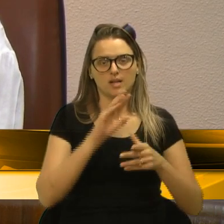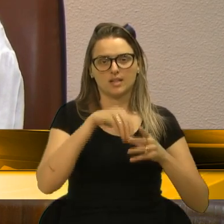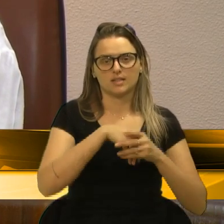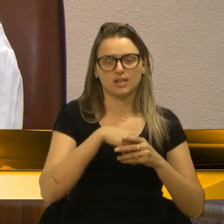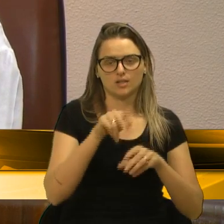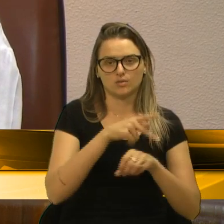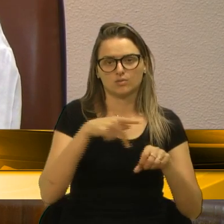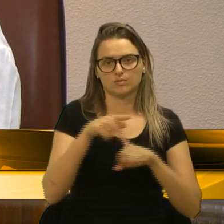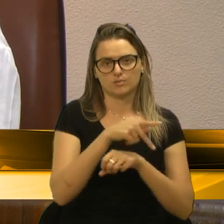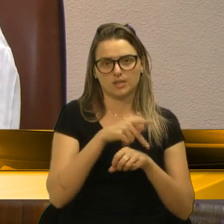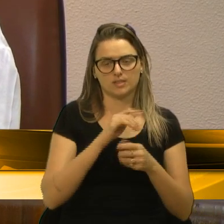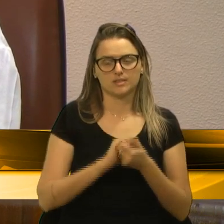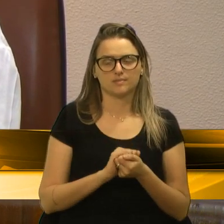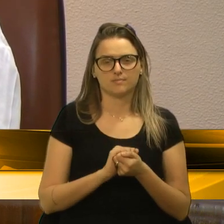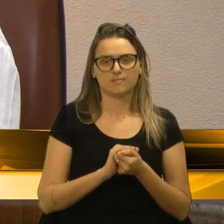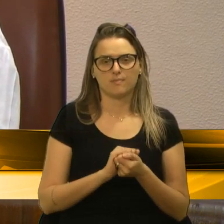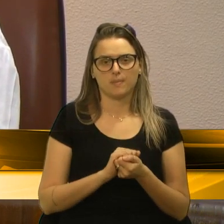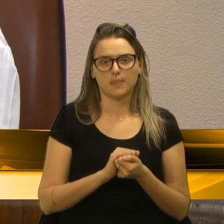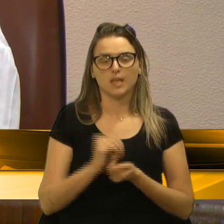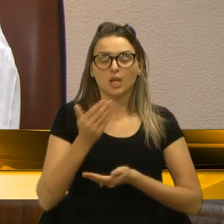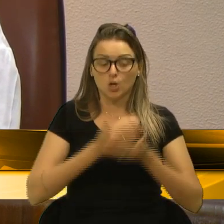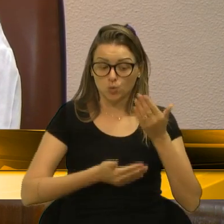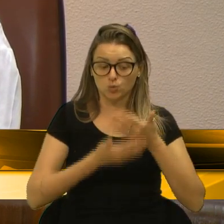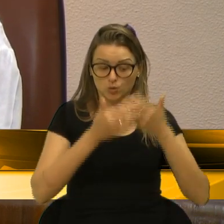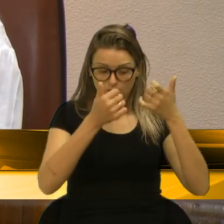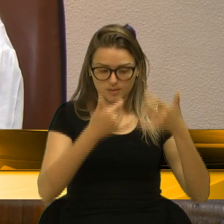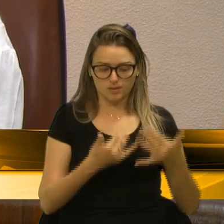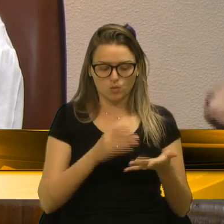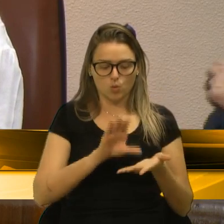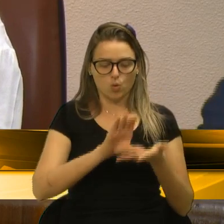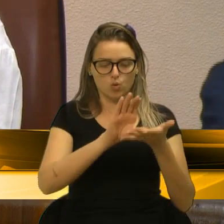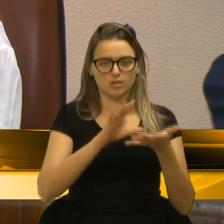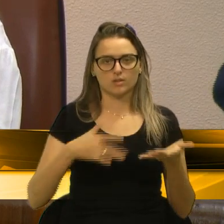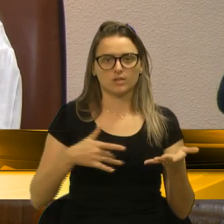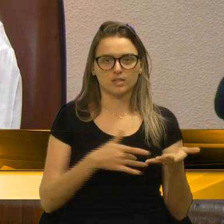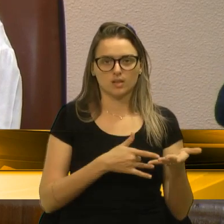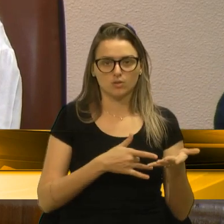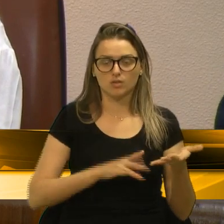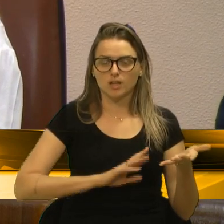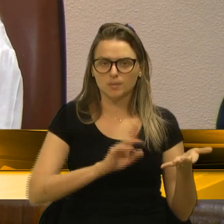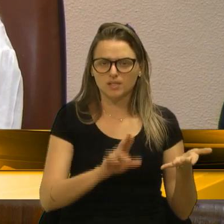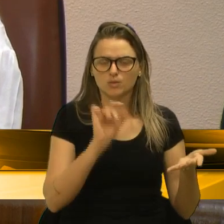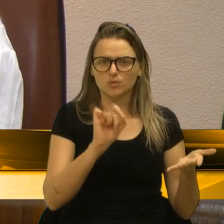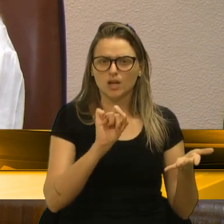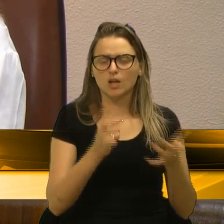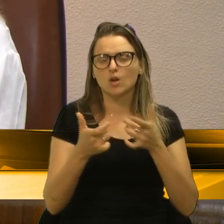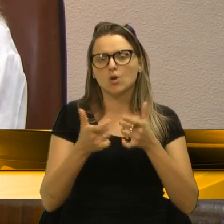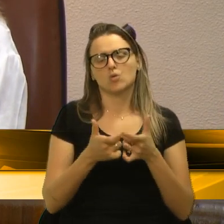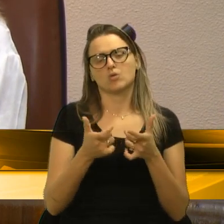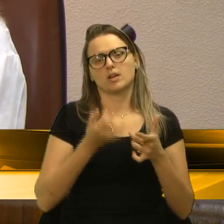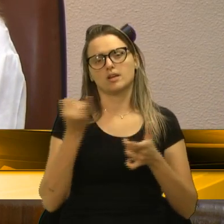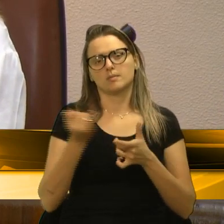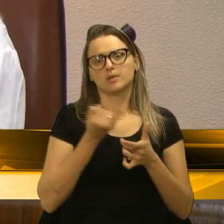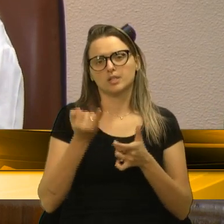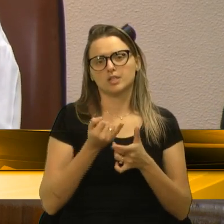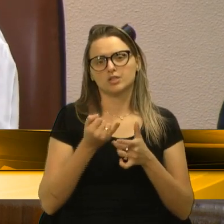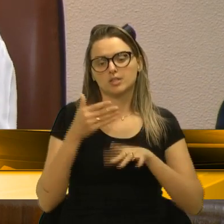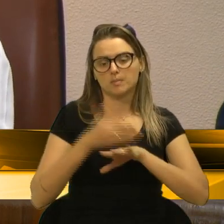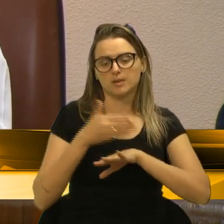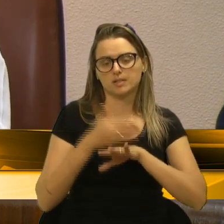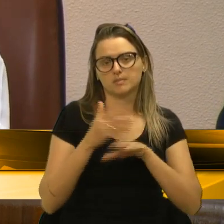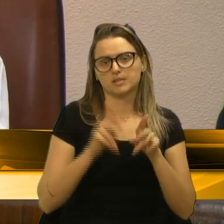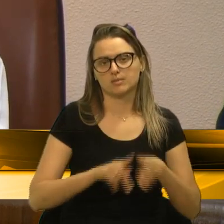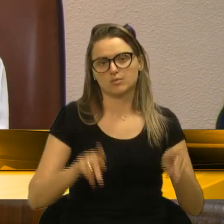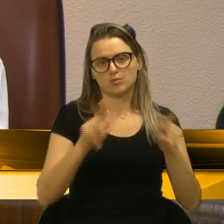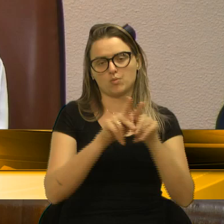país. Com visto, os conselhos de saúde representam um espaço importante de participação popular no sistema